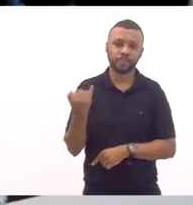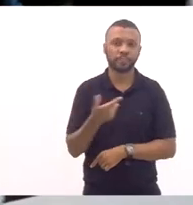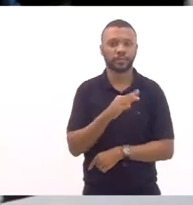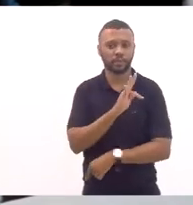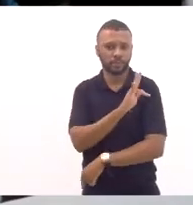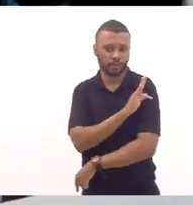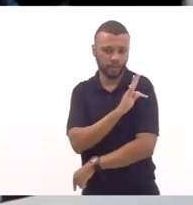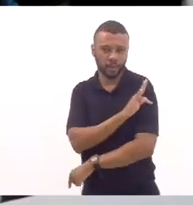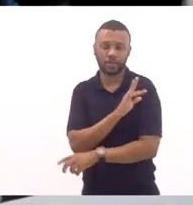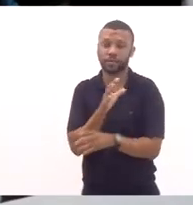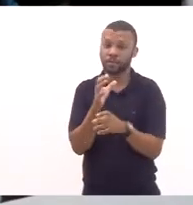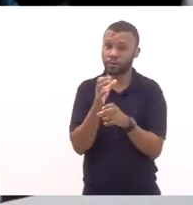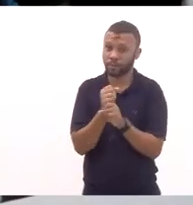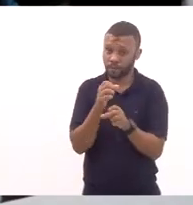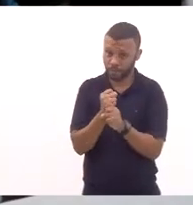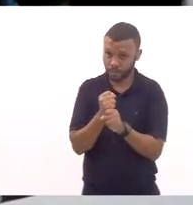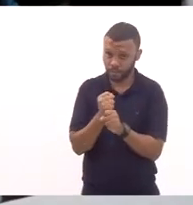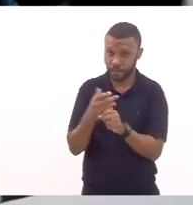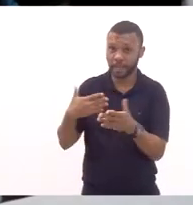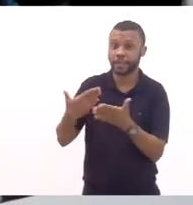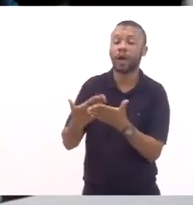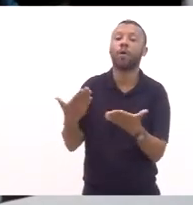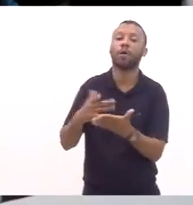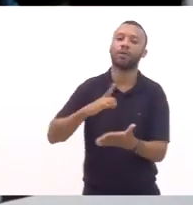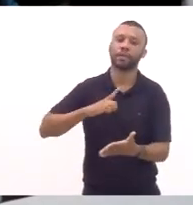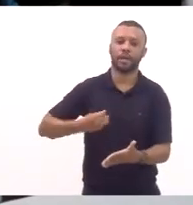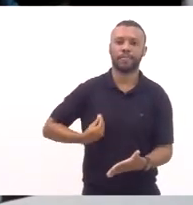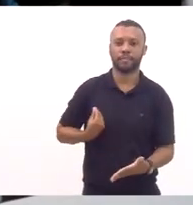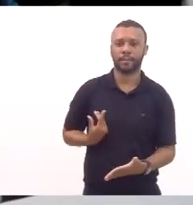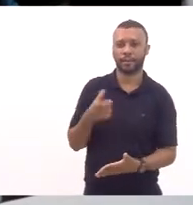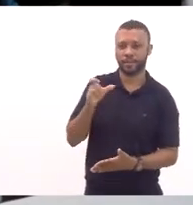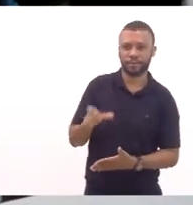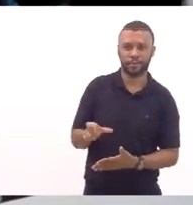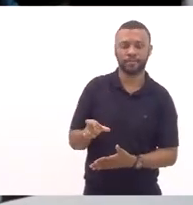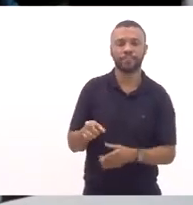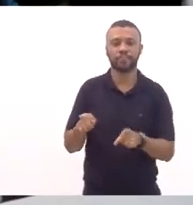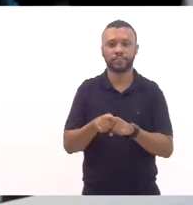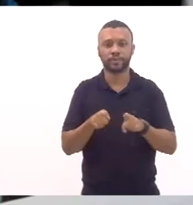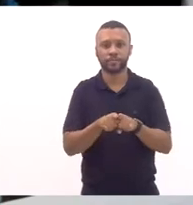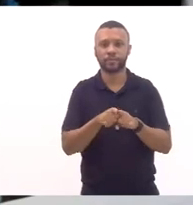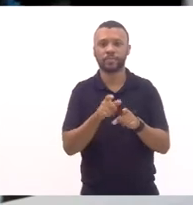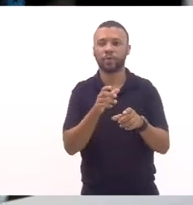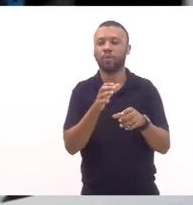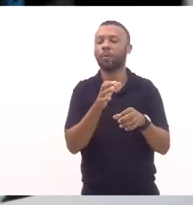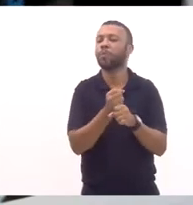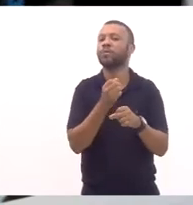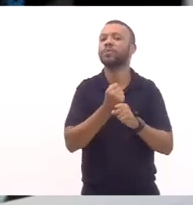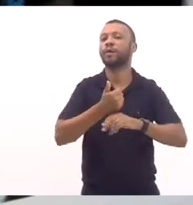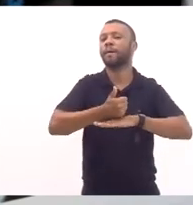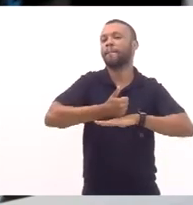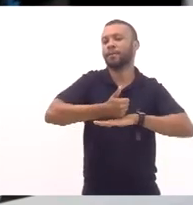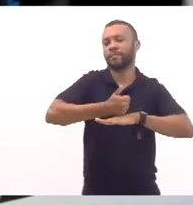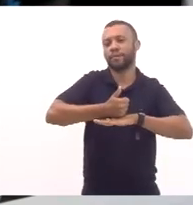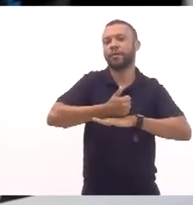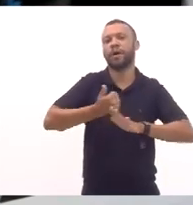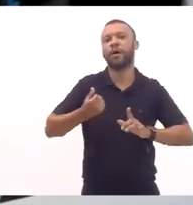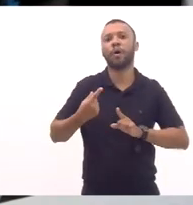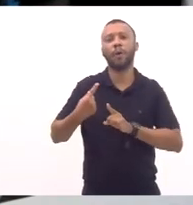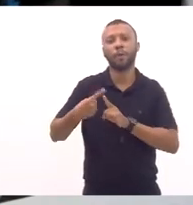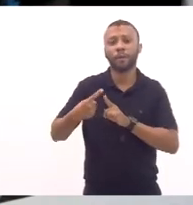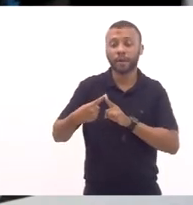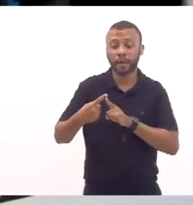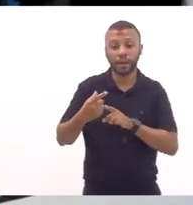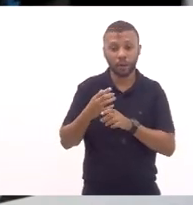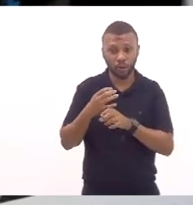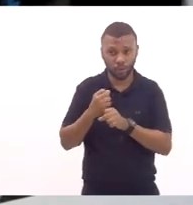técnico de contabilidade, que ele ainda existe, e para o próprio contador. Porque o contador